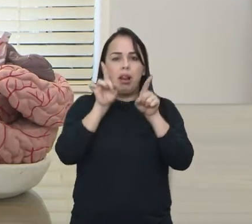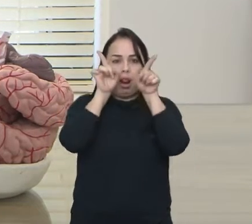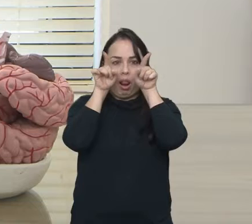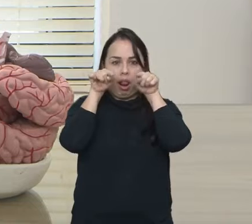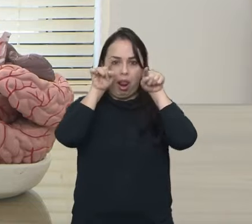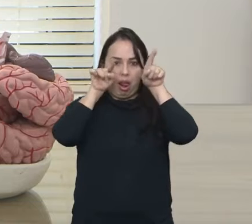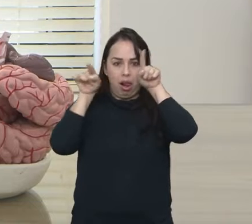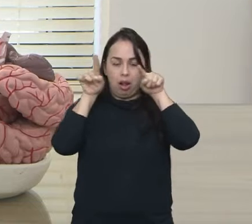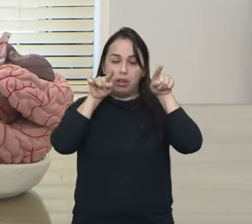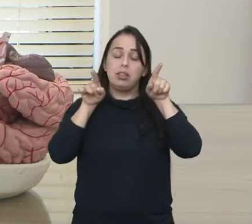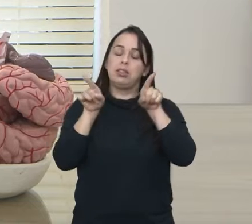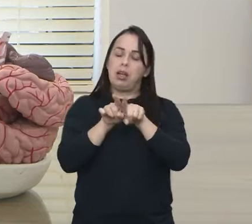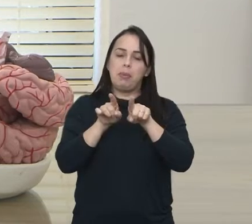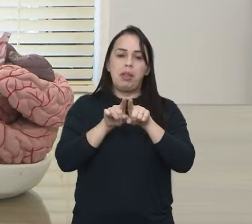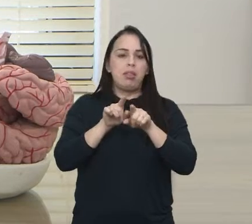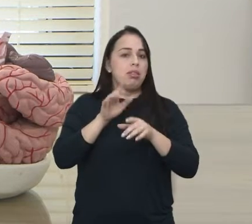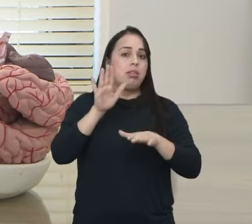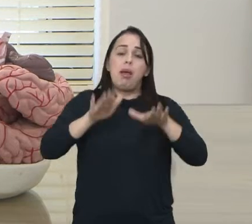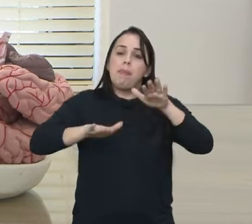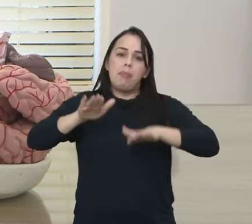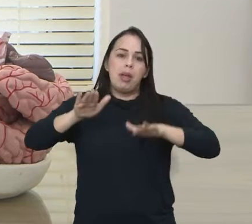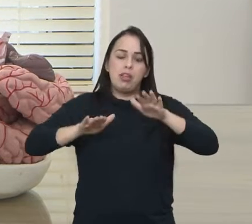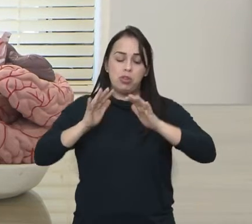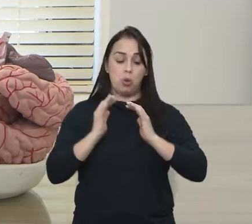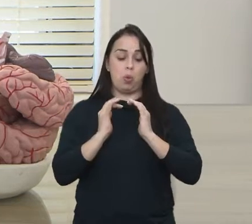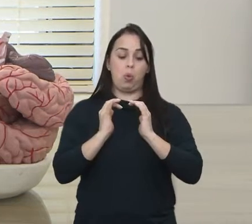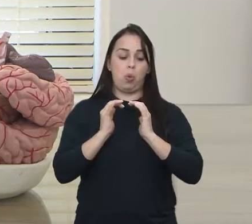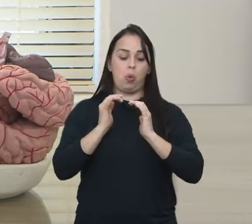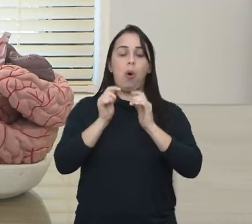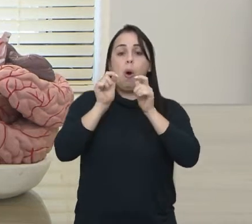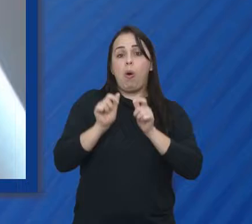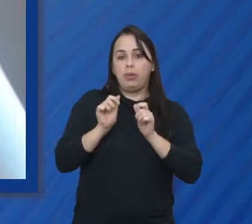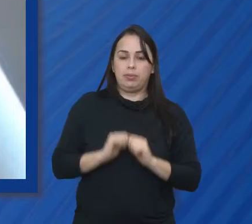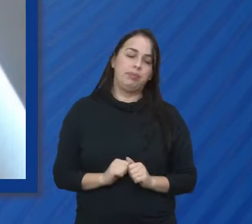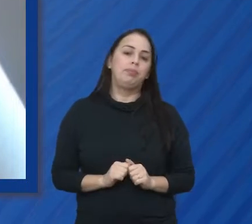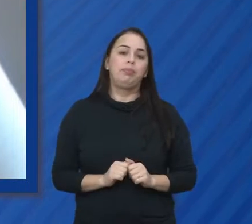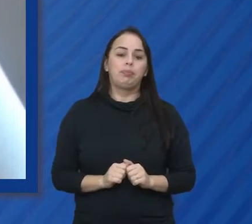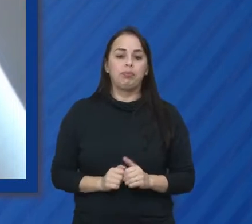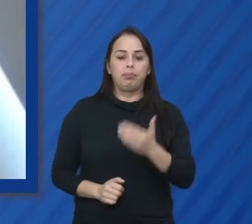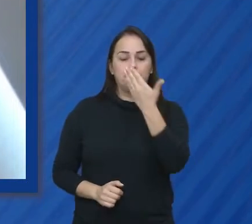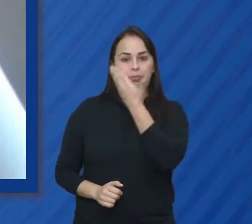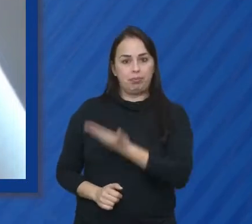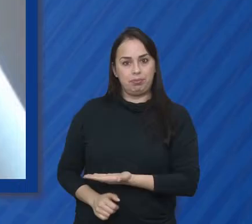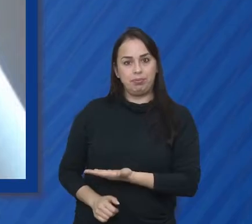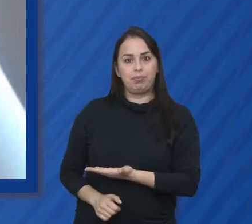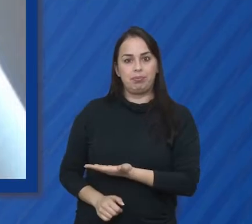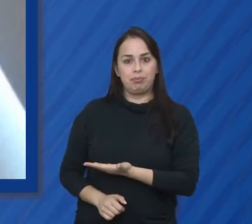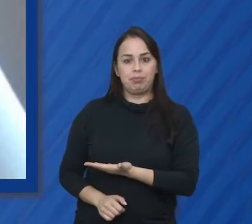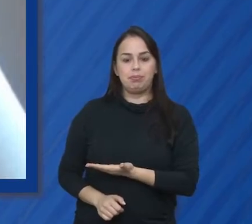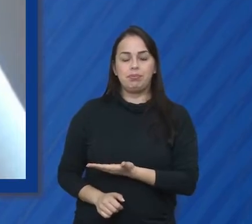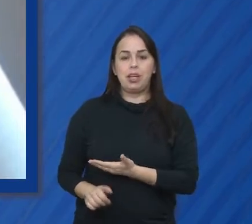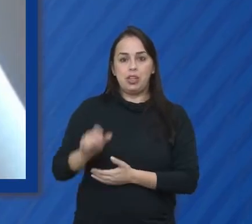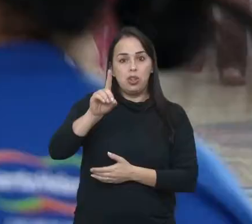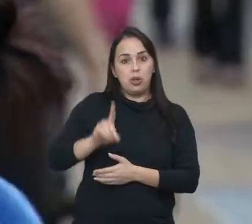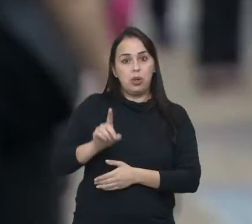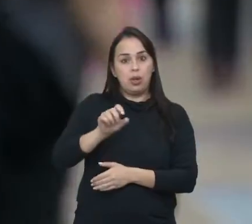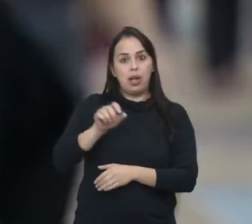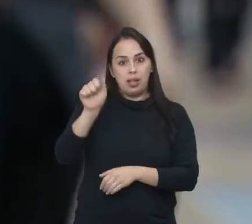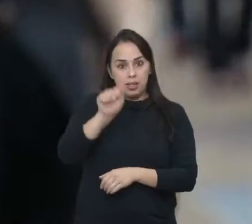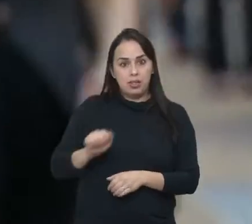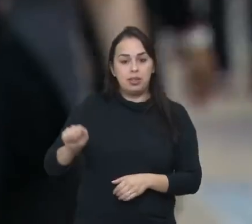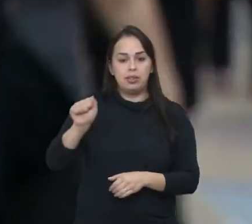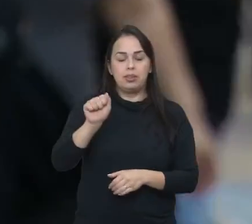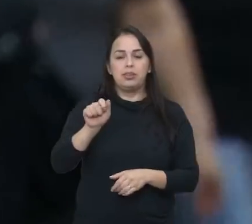olhos. Depende muito da região do cérebro em que é afetada. Sumaia Fife, diretora jurídica da ABEM,